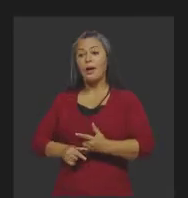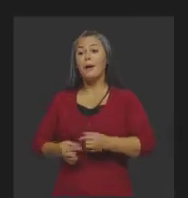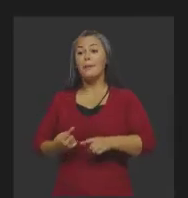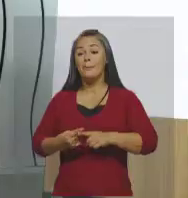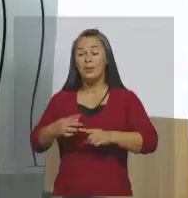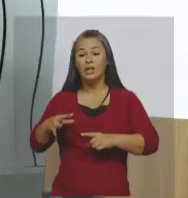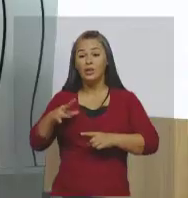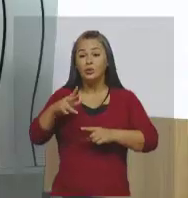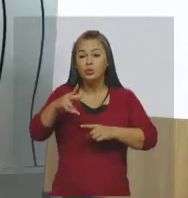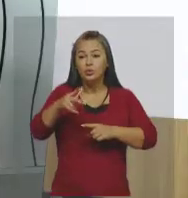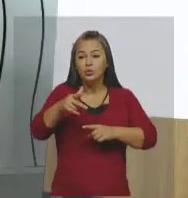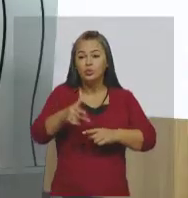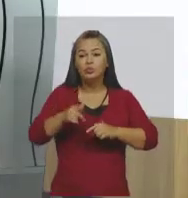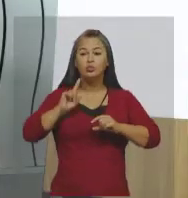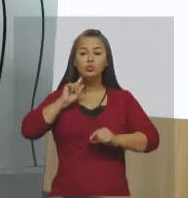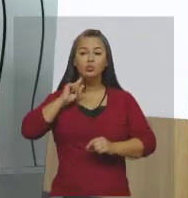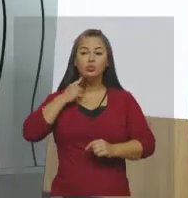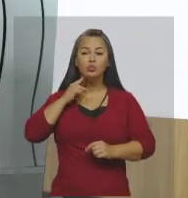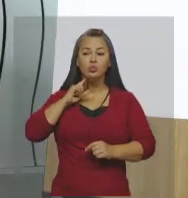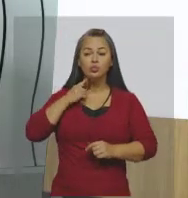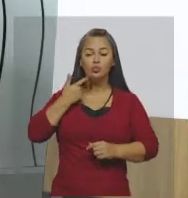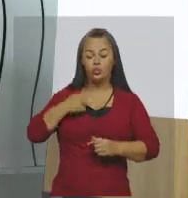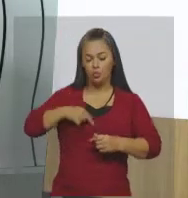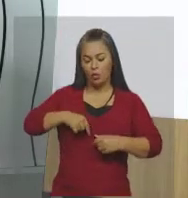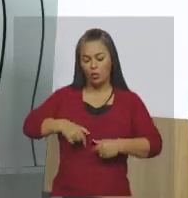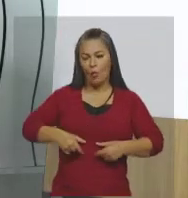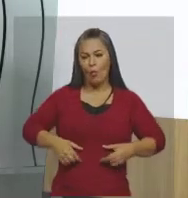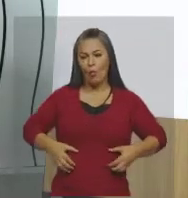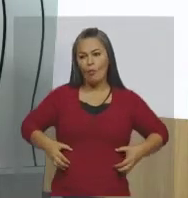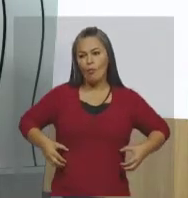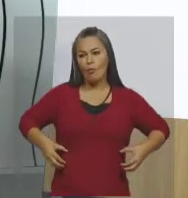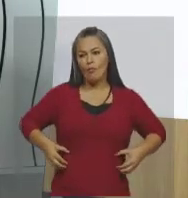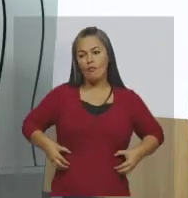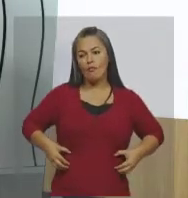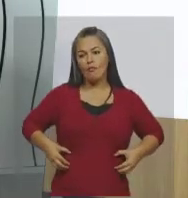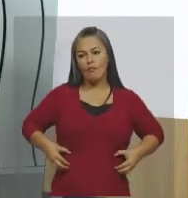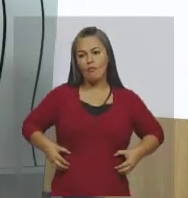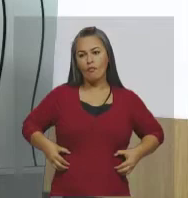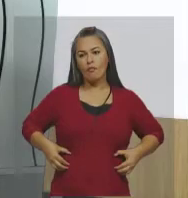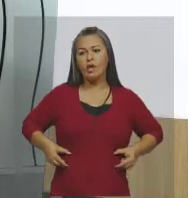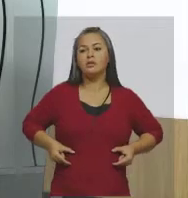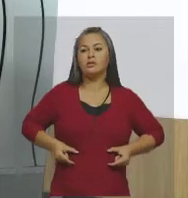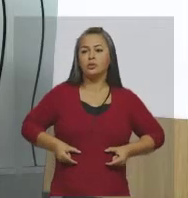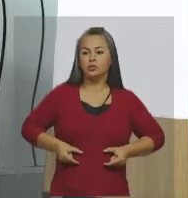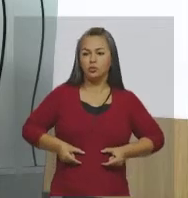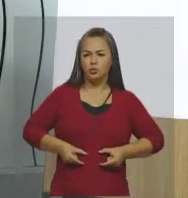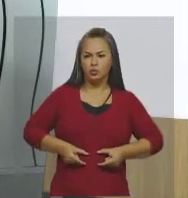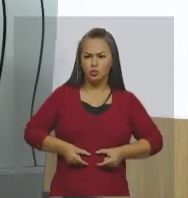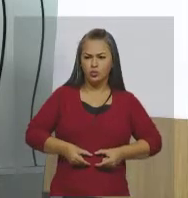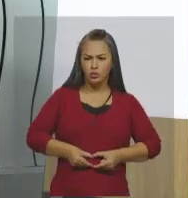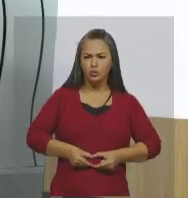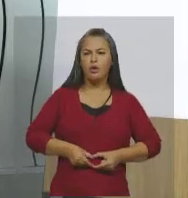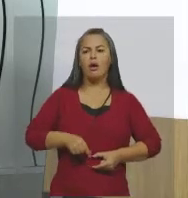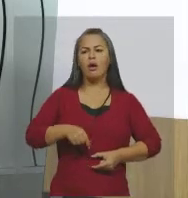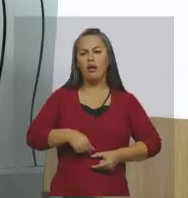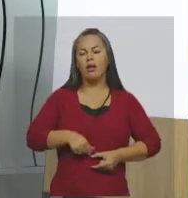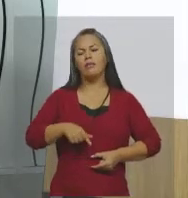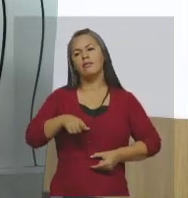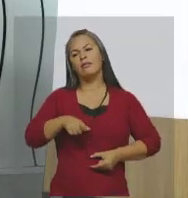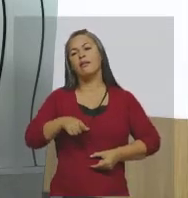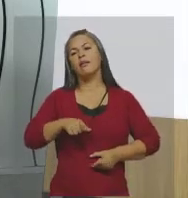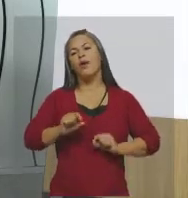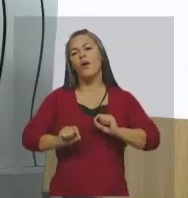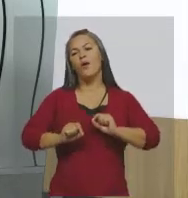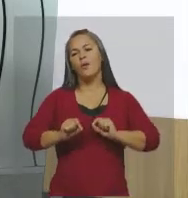nosso corpo, chegam nos rins através de veias e artérias. Para ser mais